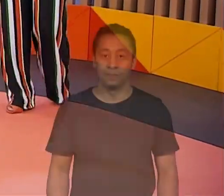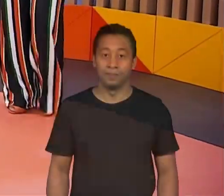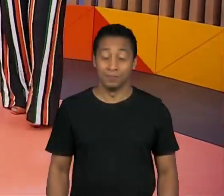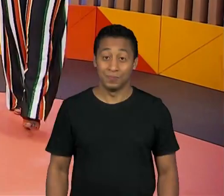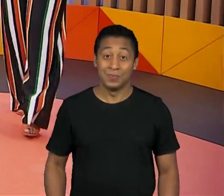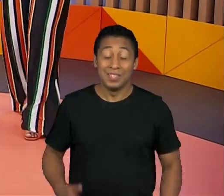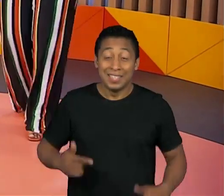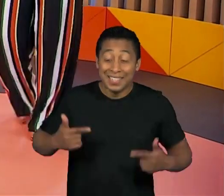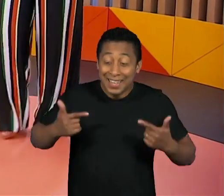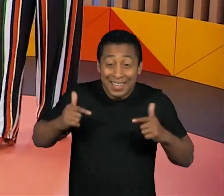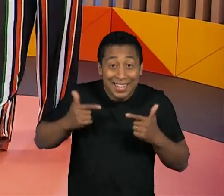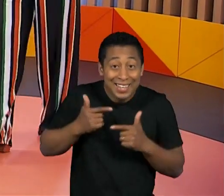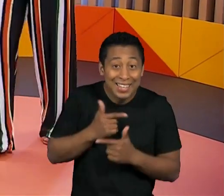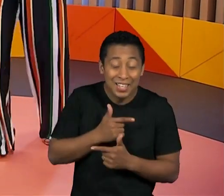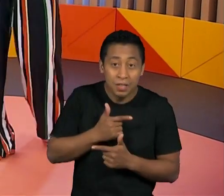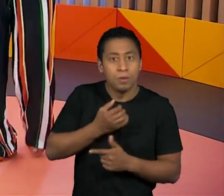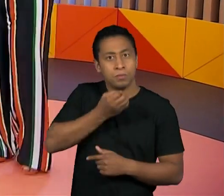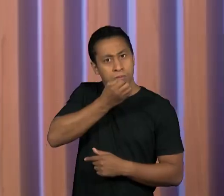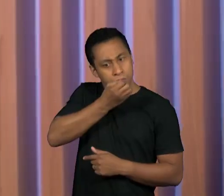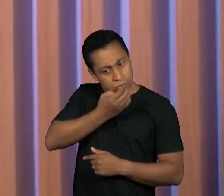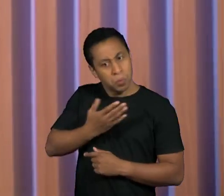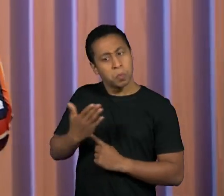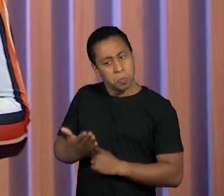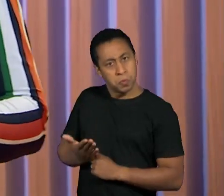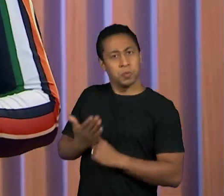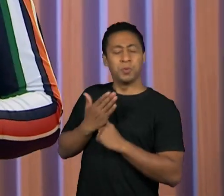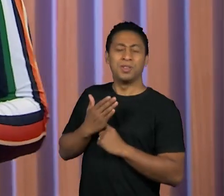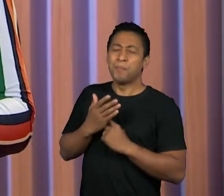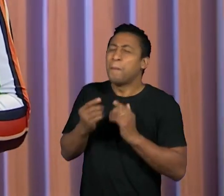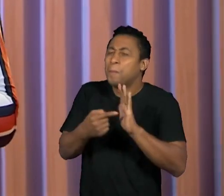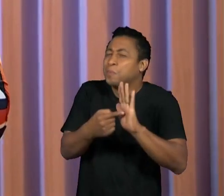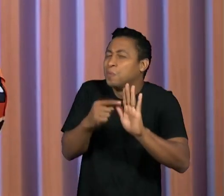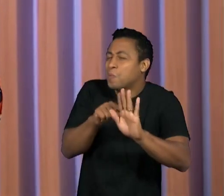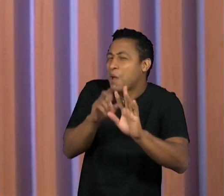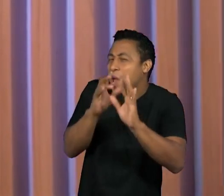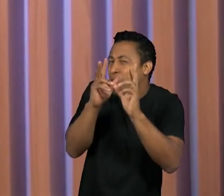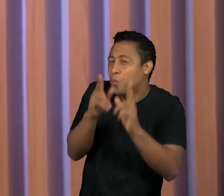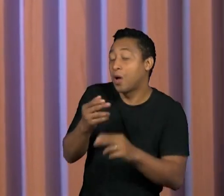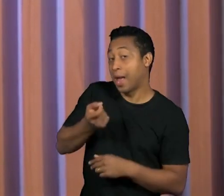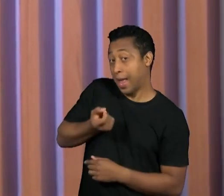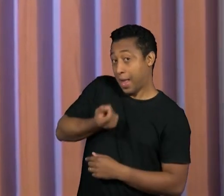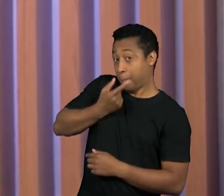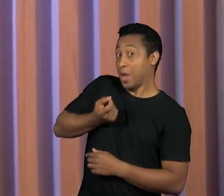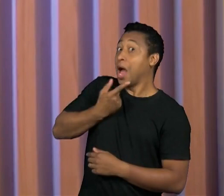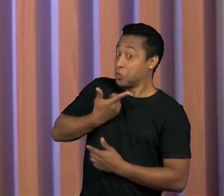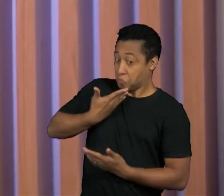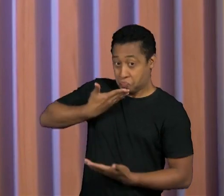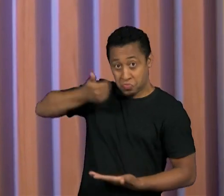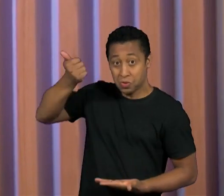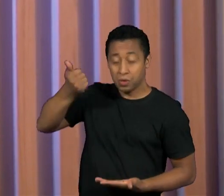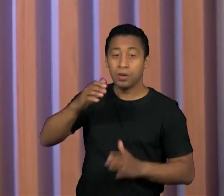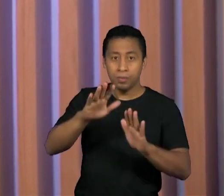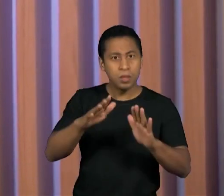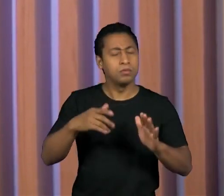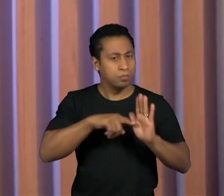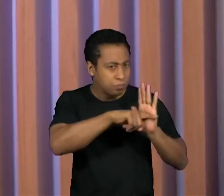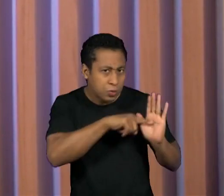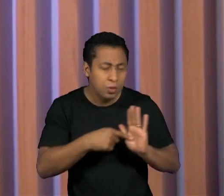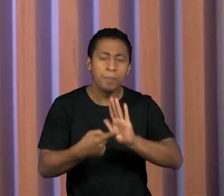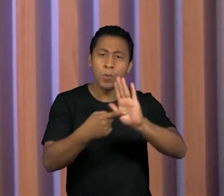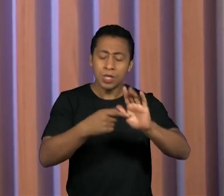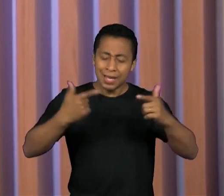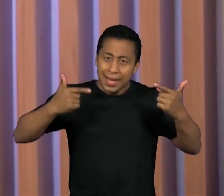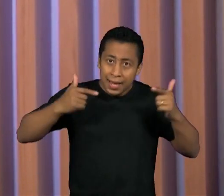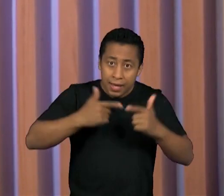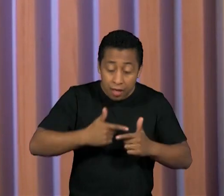Rir é sempre o melhor remédio. Pode parecer clichê, mas existem evidências de que o riso fortalece o sistema